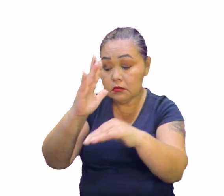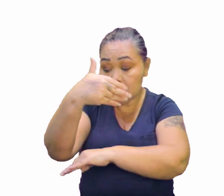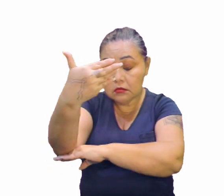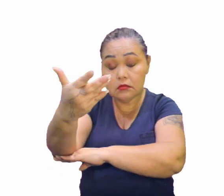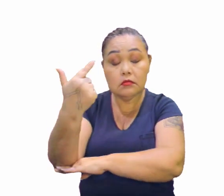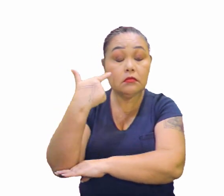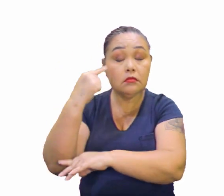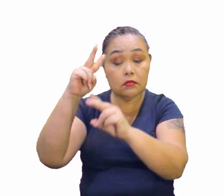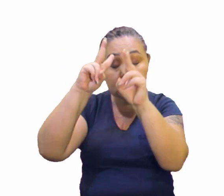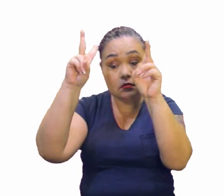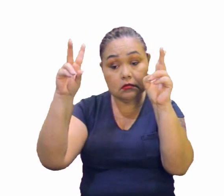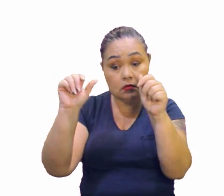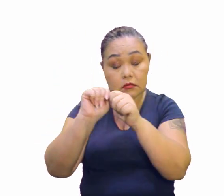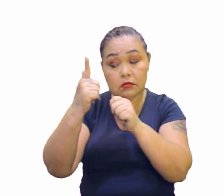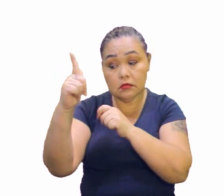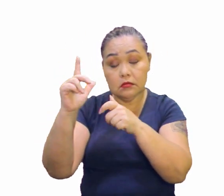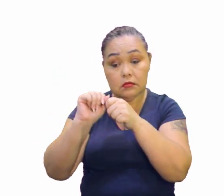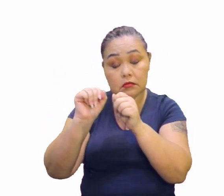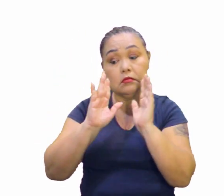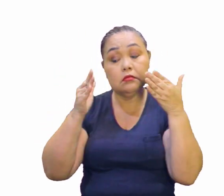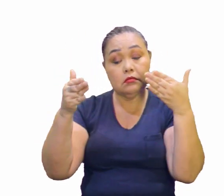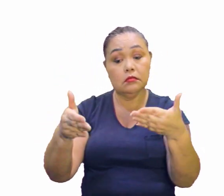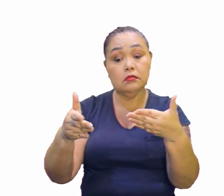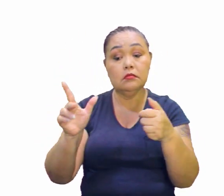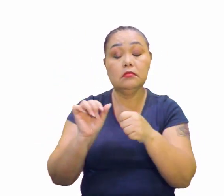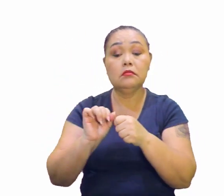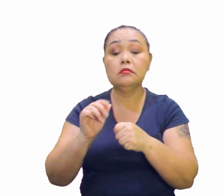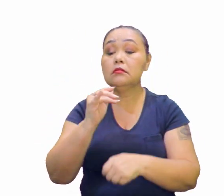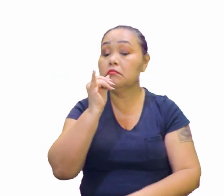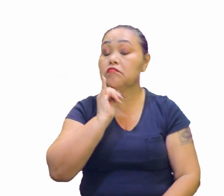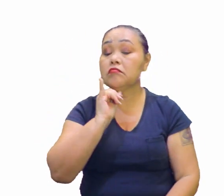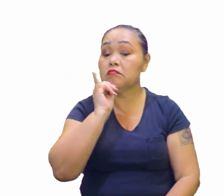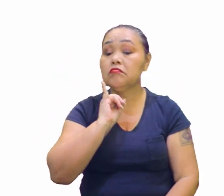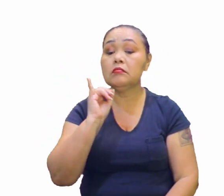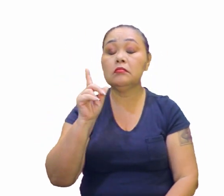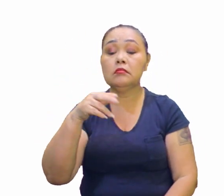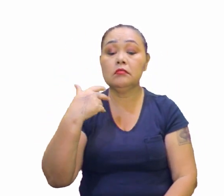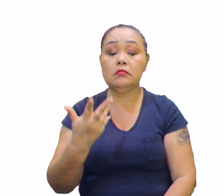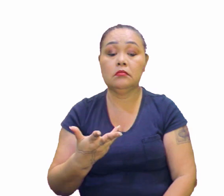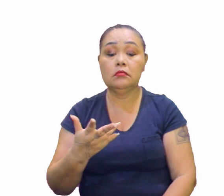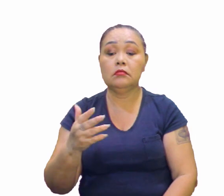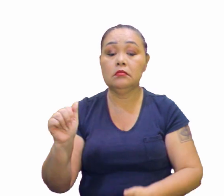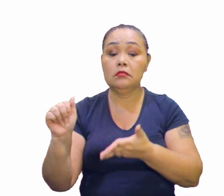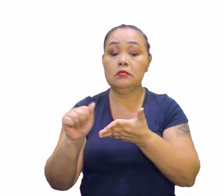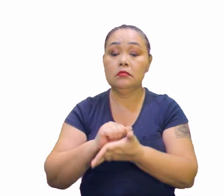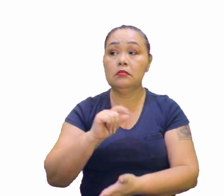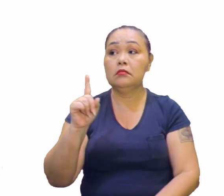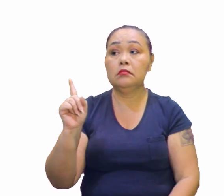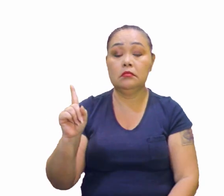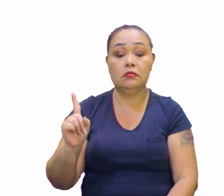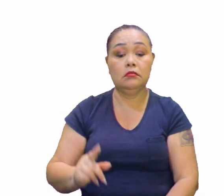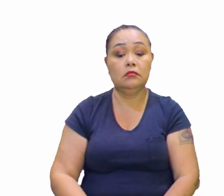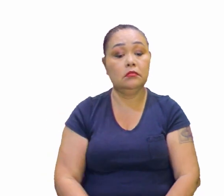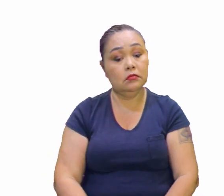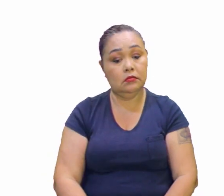abordagens geográficas relacionadas a isso. Dá um exemplo então, professor. Vou apagar tudo aqui